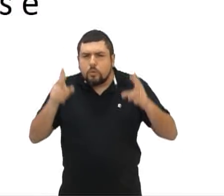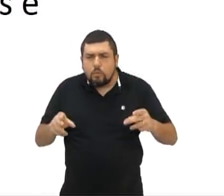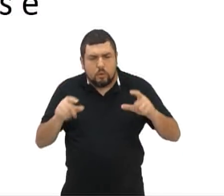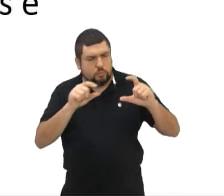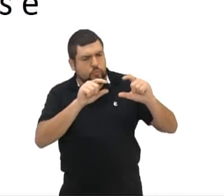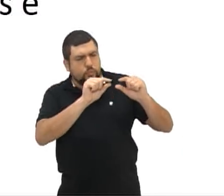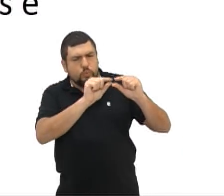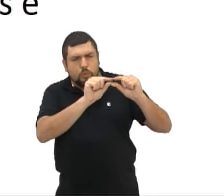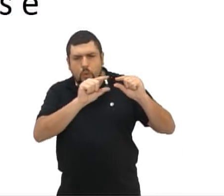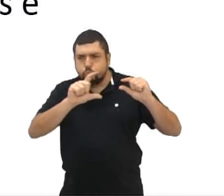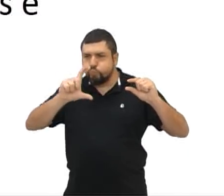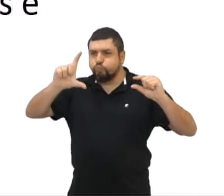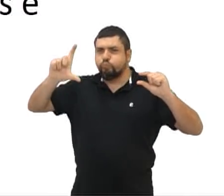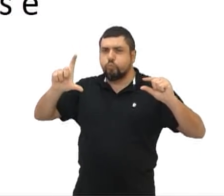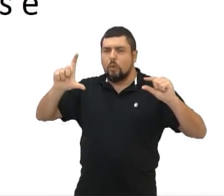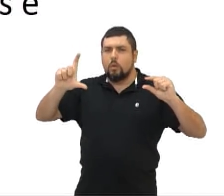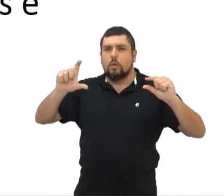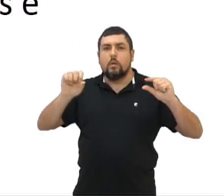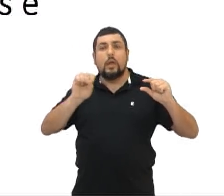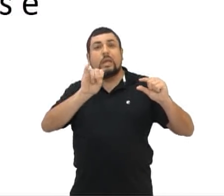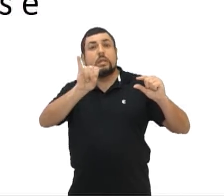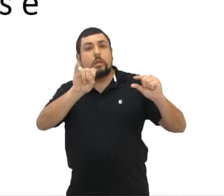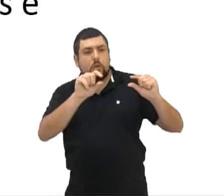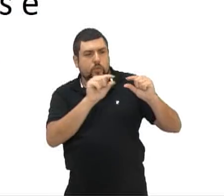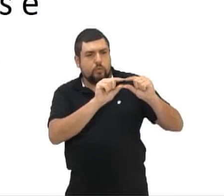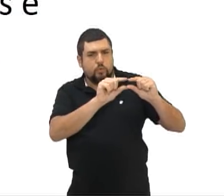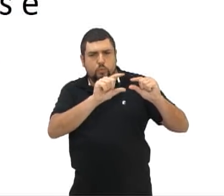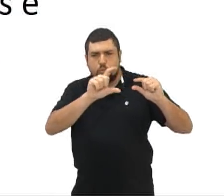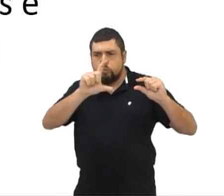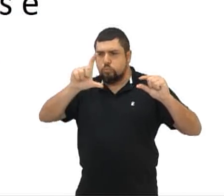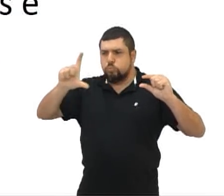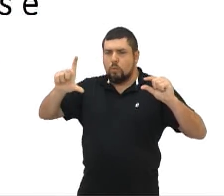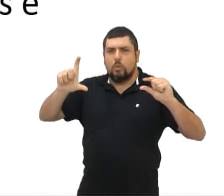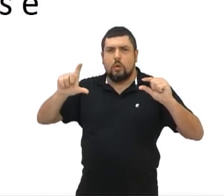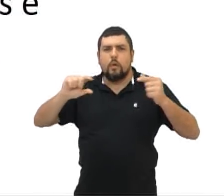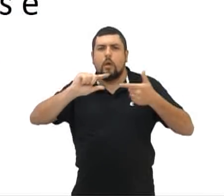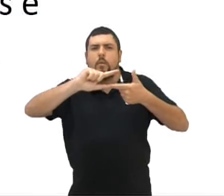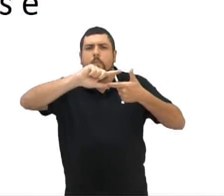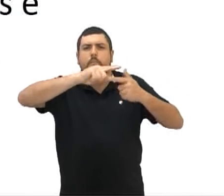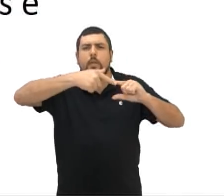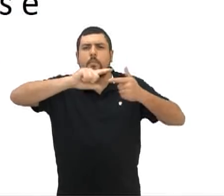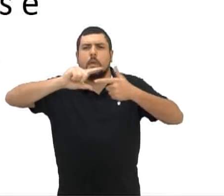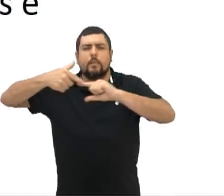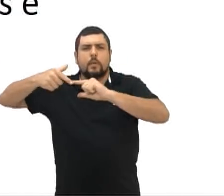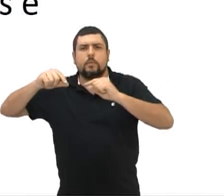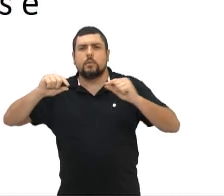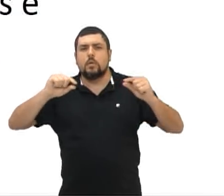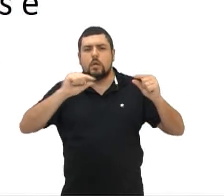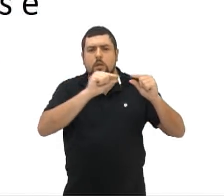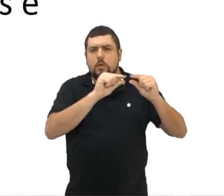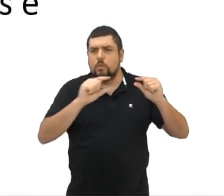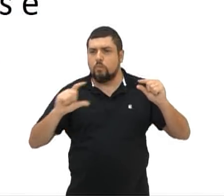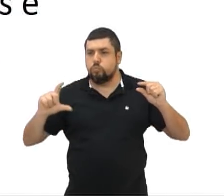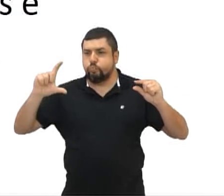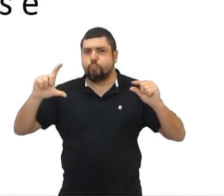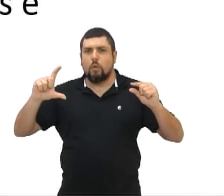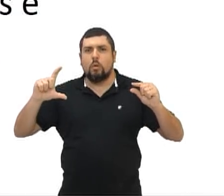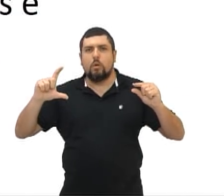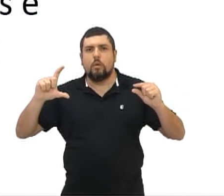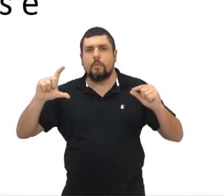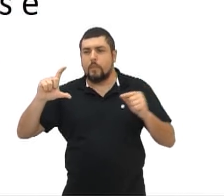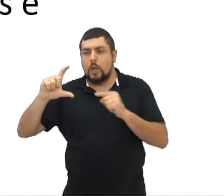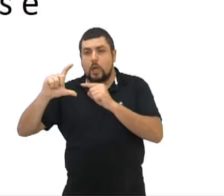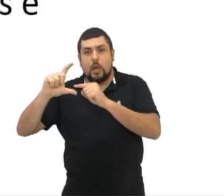ampliamos algo ou alguma coisa, uma figura geométrica, por exemplo, obtemos uma outra maior, com